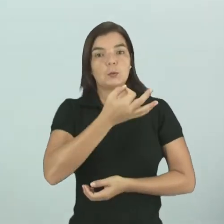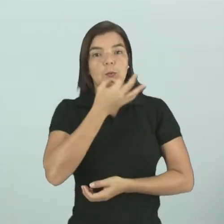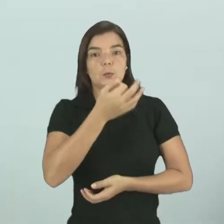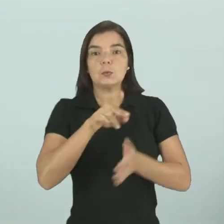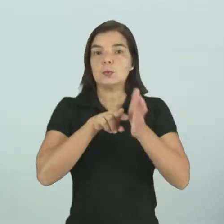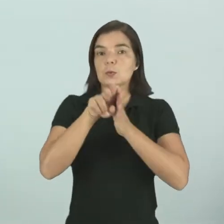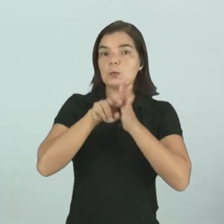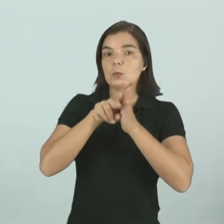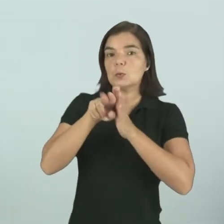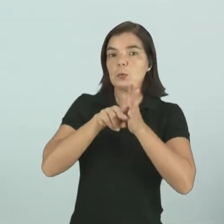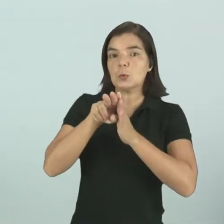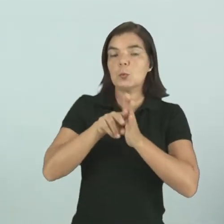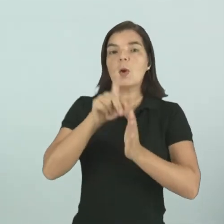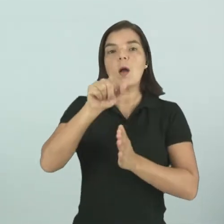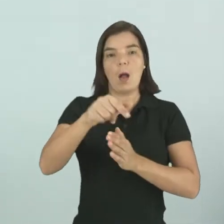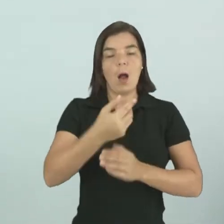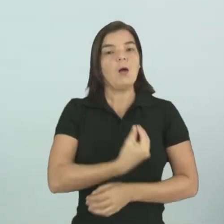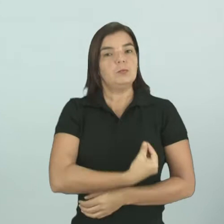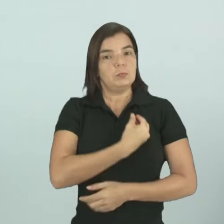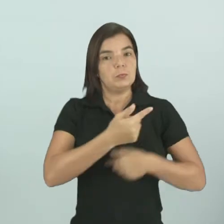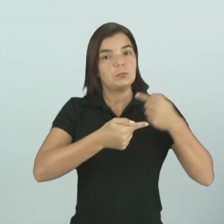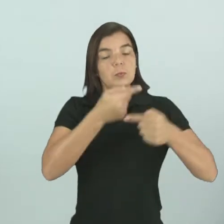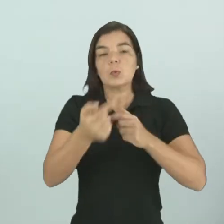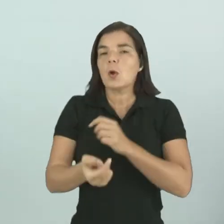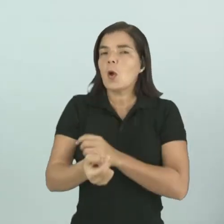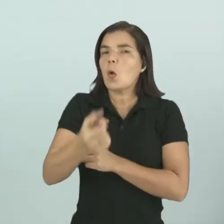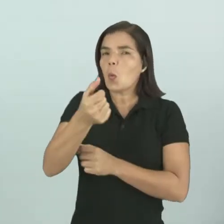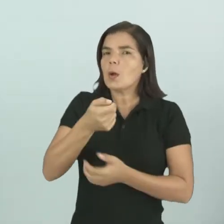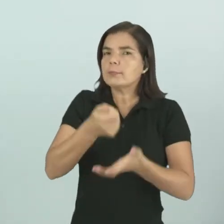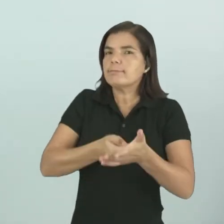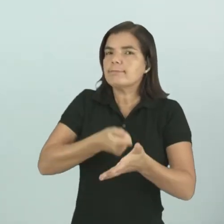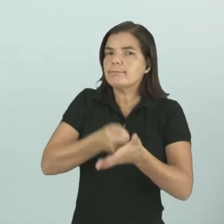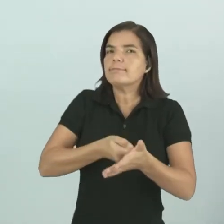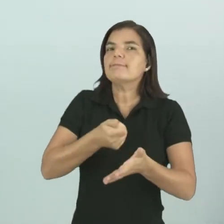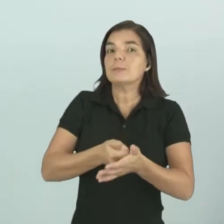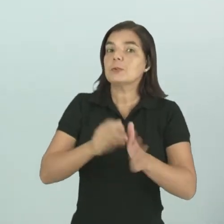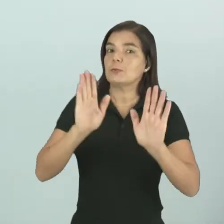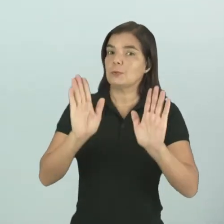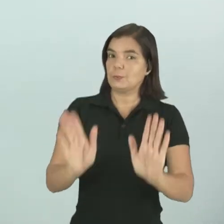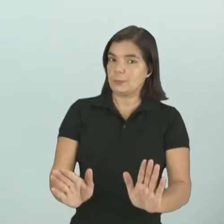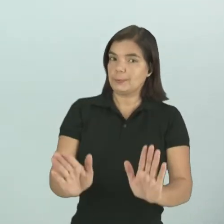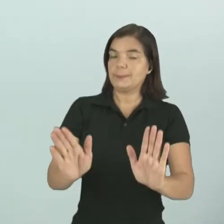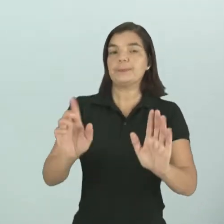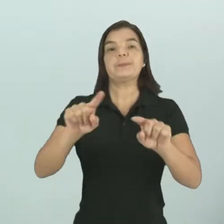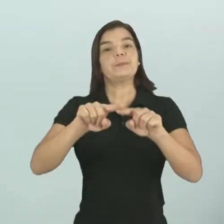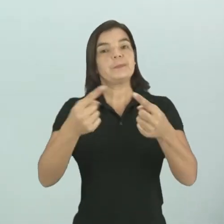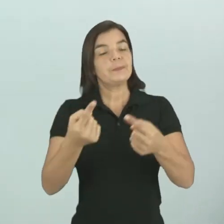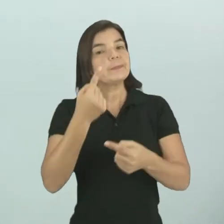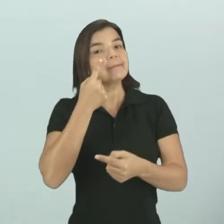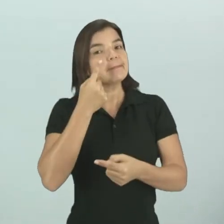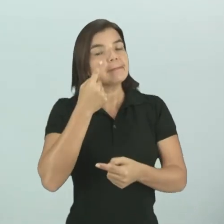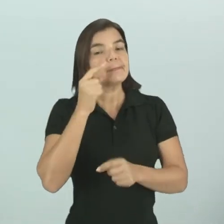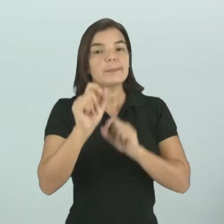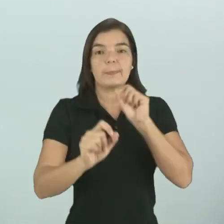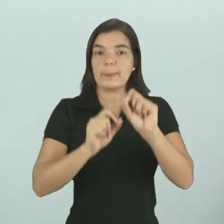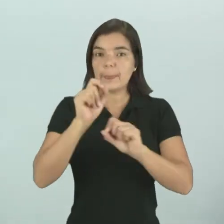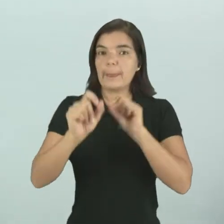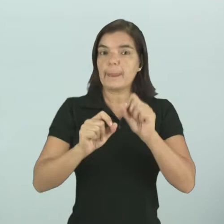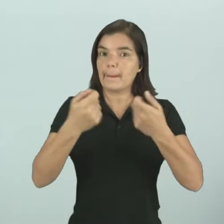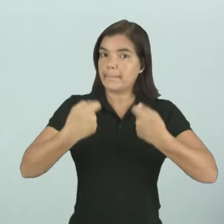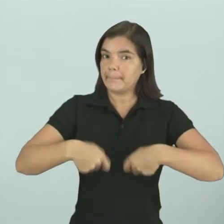vista biológico, a reprodução é quase que uma obrigação, já que nós levamos em consideração